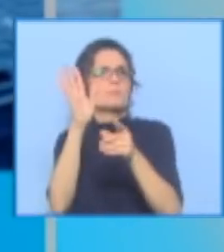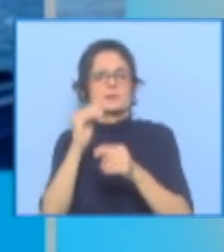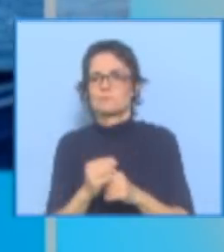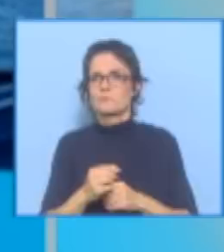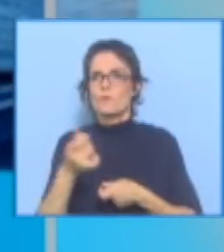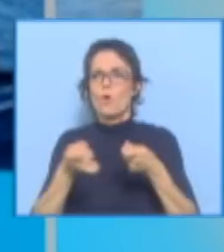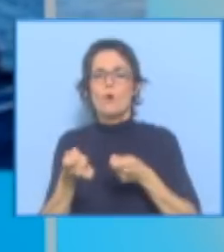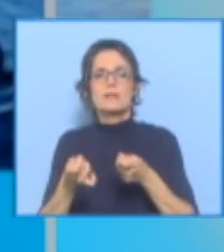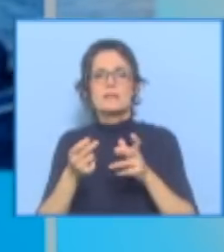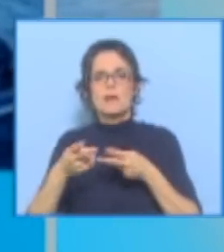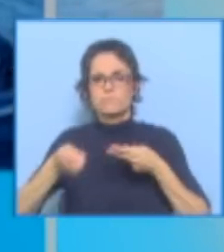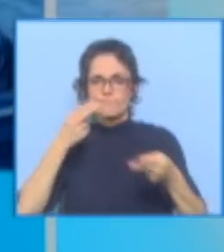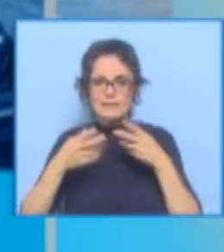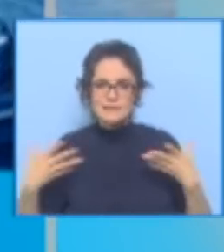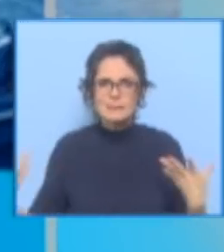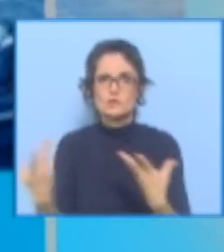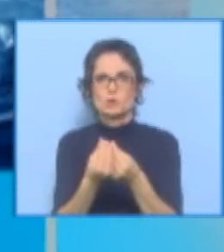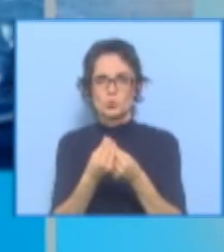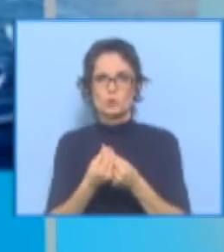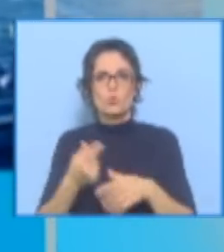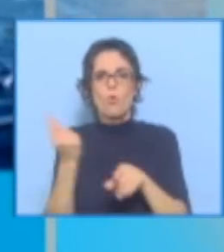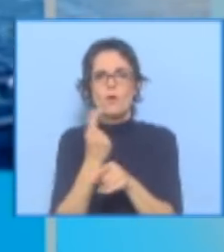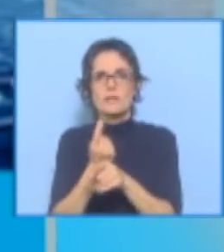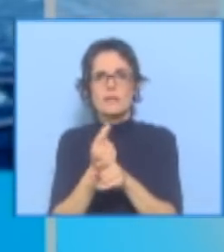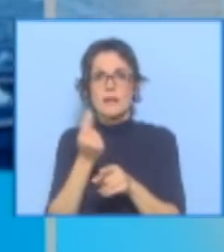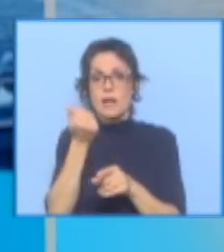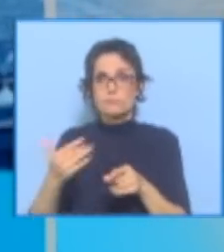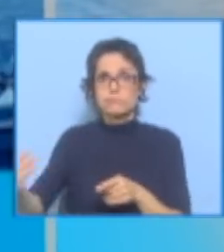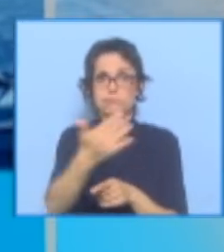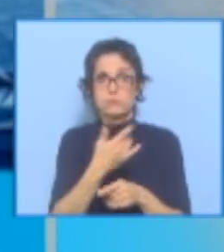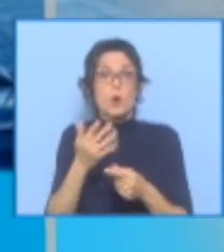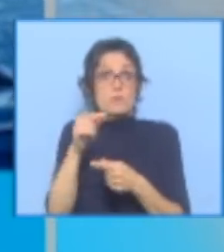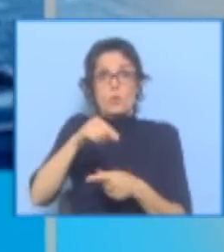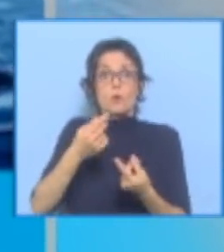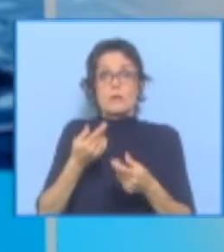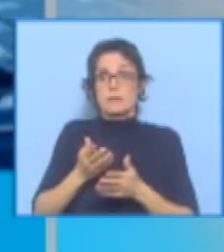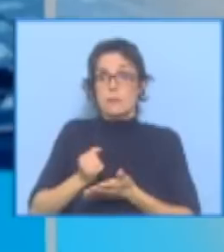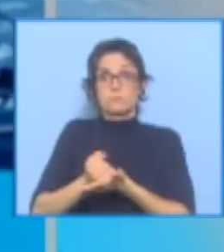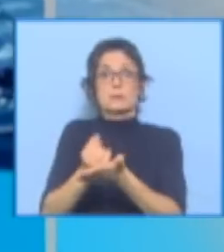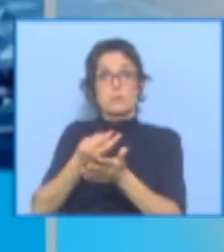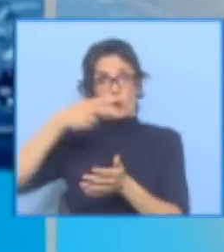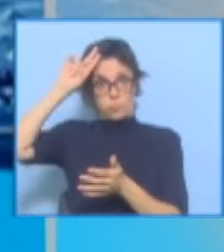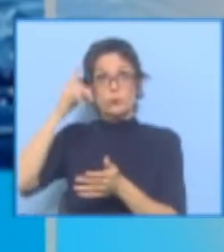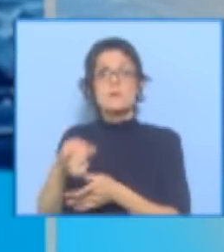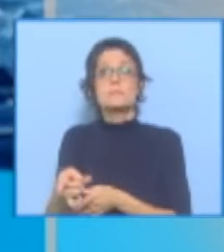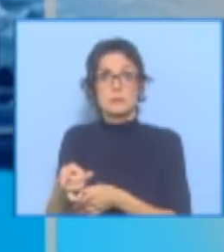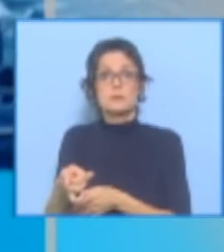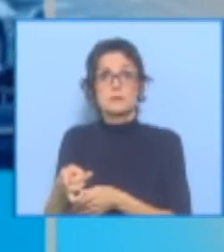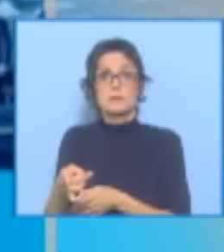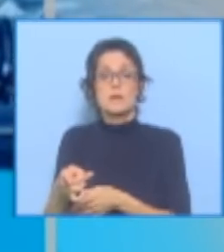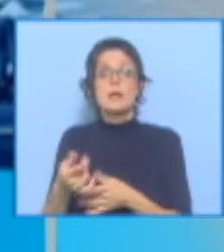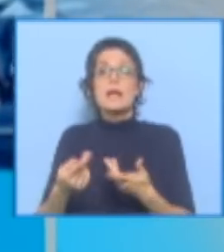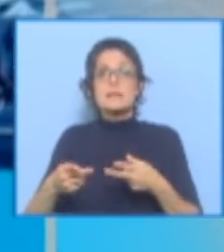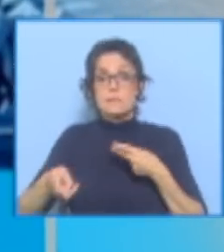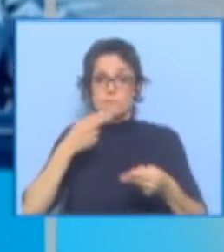atividades de angariação de fundos para ajudar alguma causa, como Moçambique, agora estamos a ajudar Moçambique, por exemplo, esse jantar,